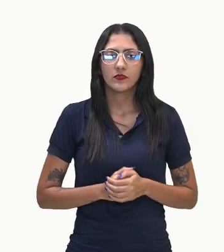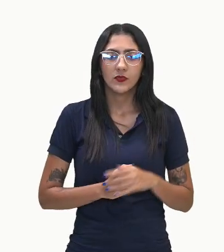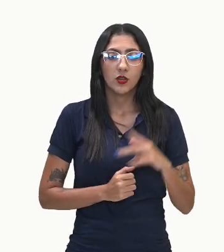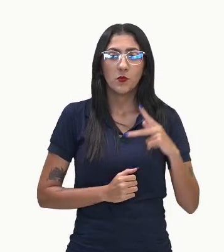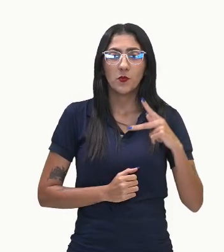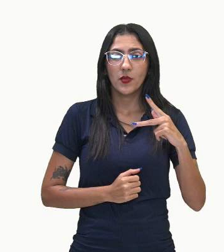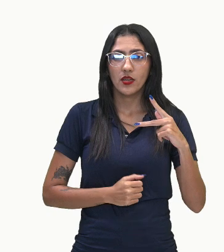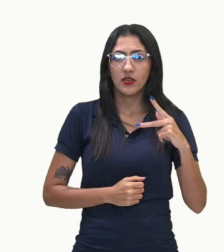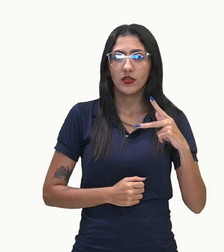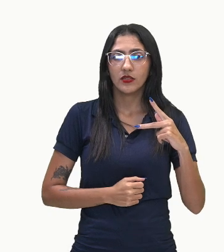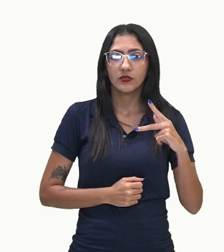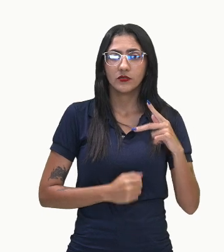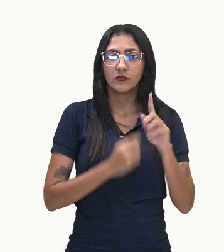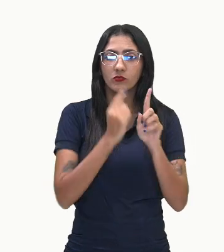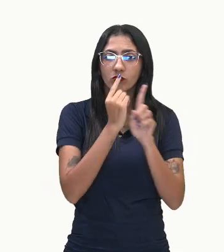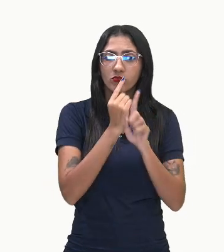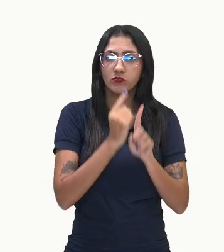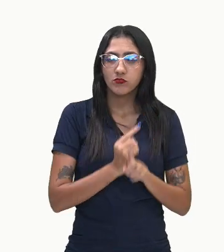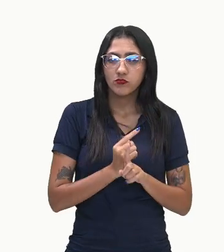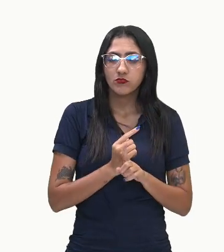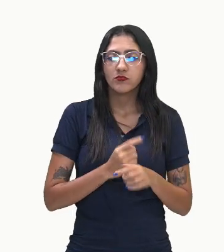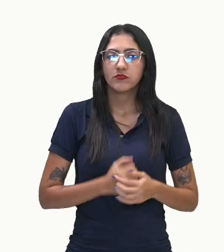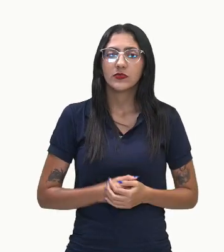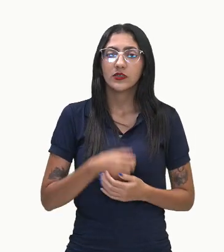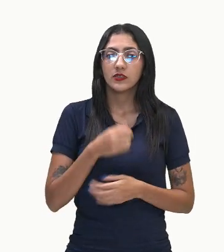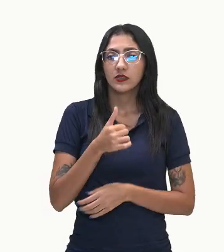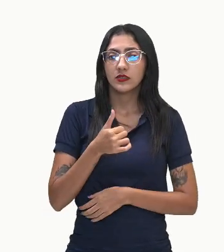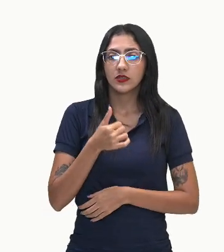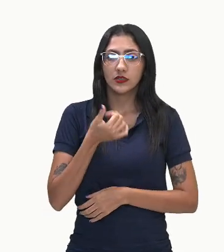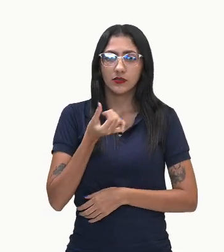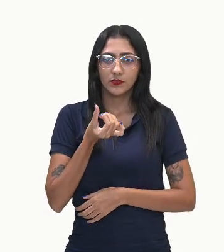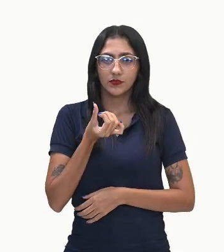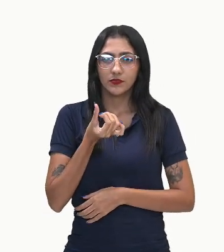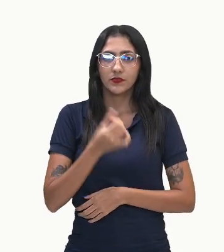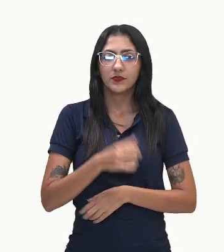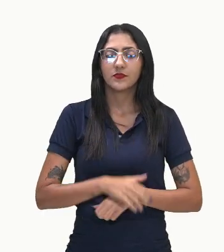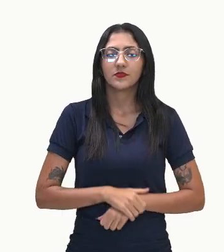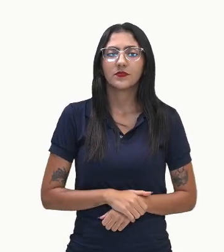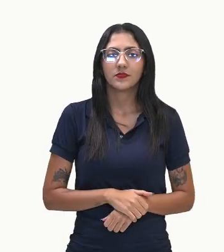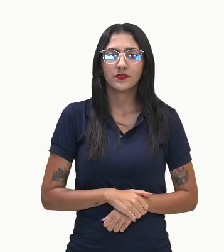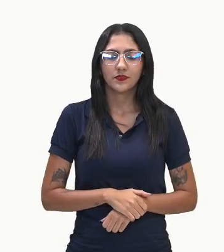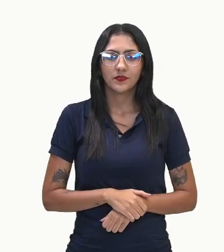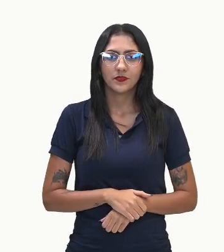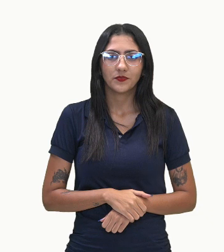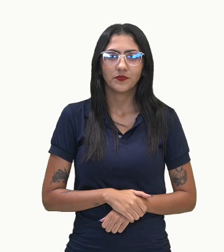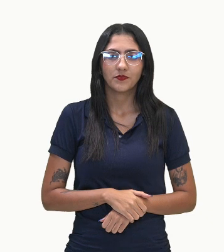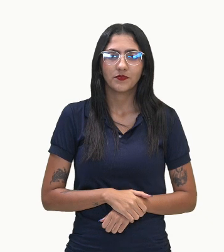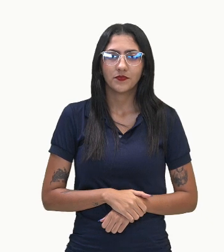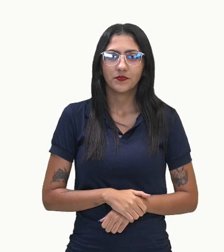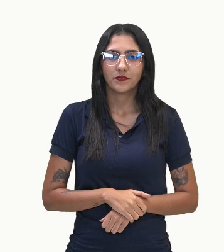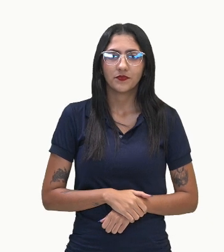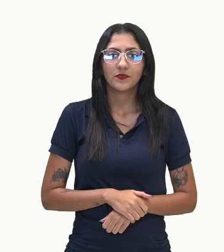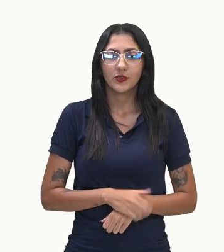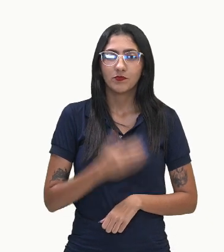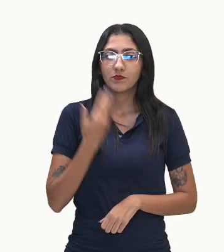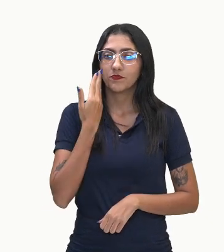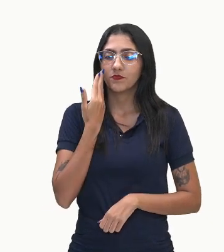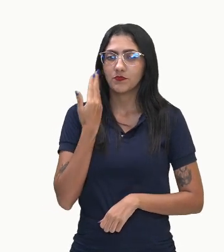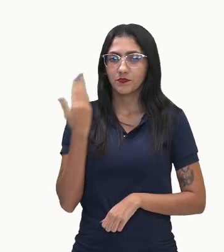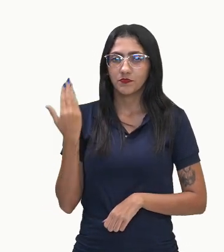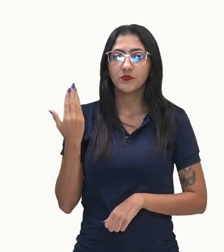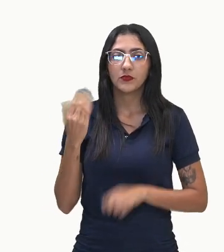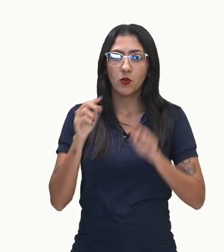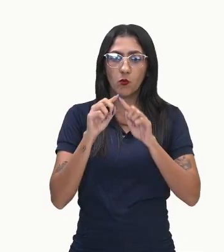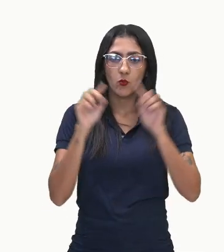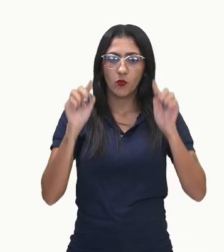6 mais 10 é igual a 16. Então, logo, o